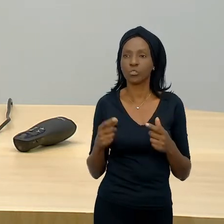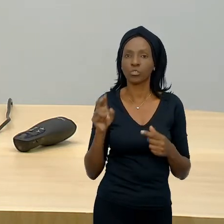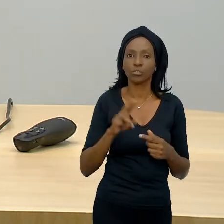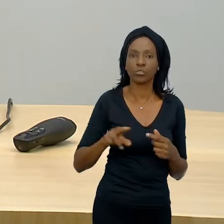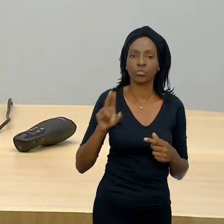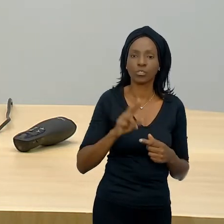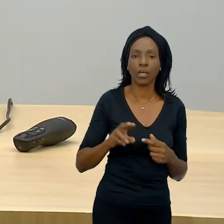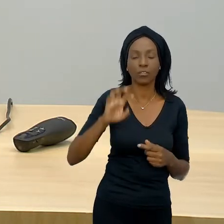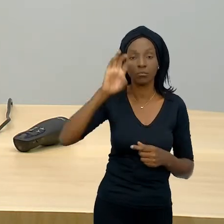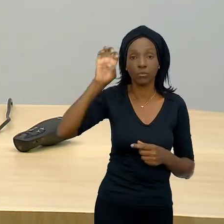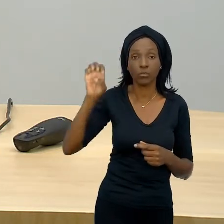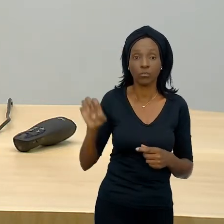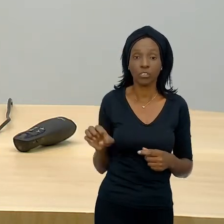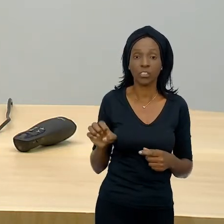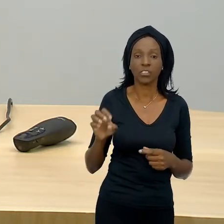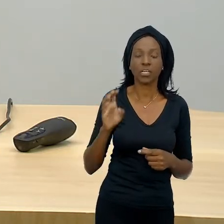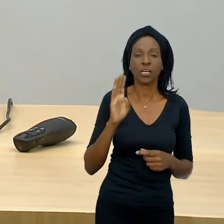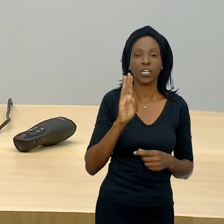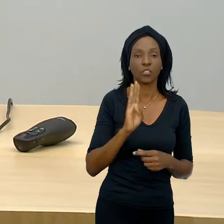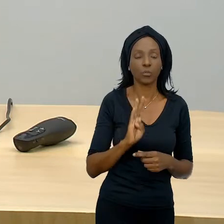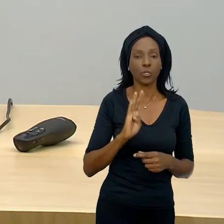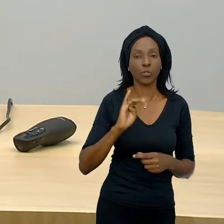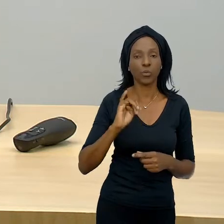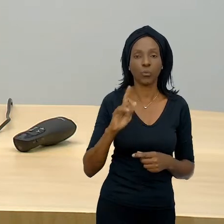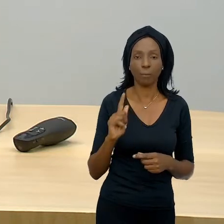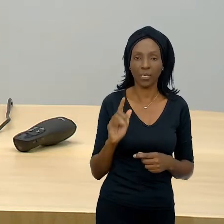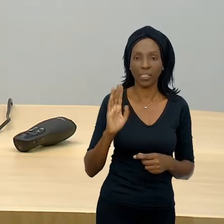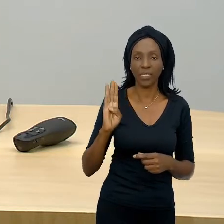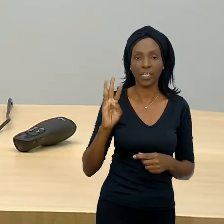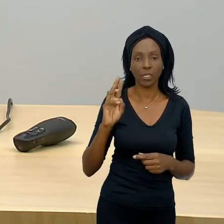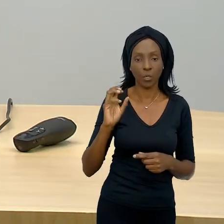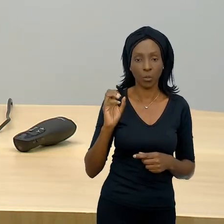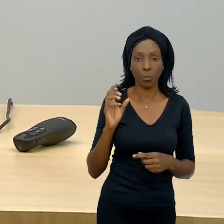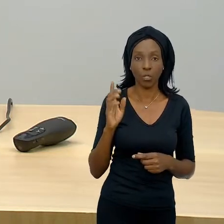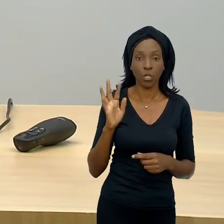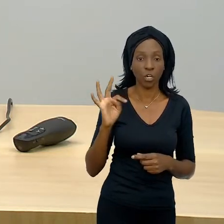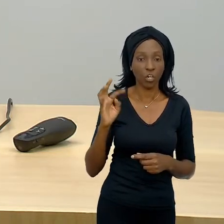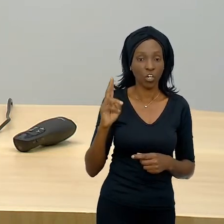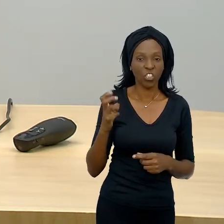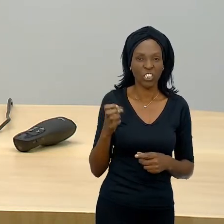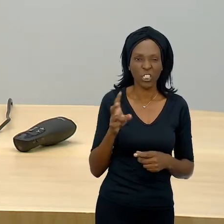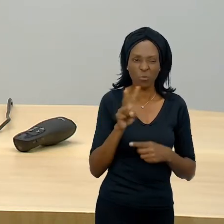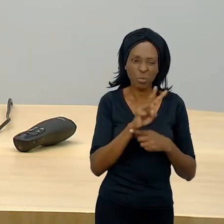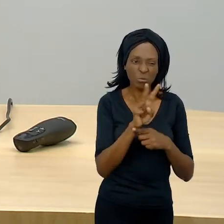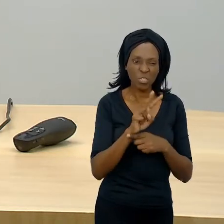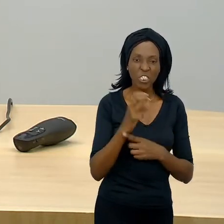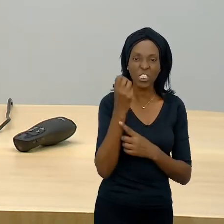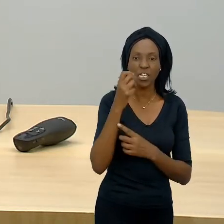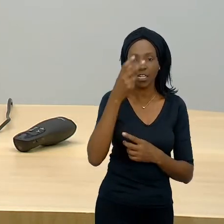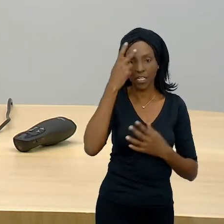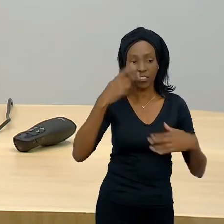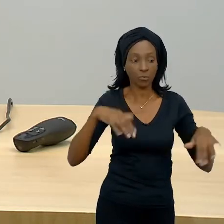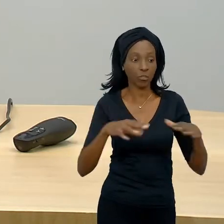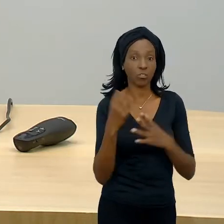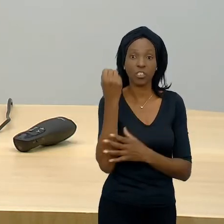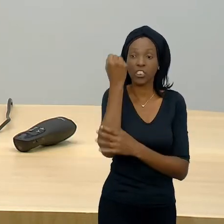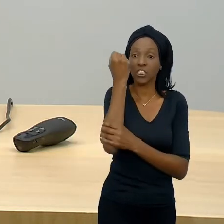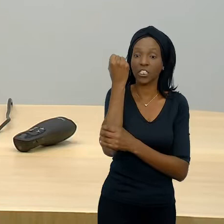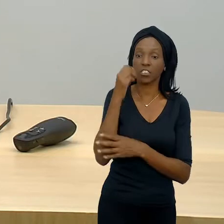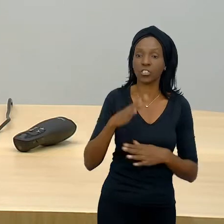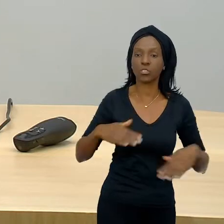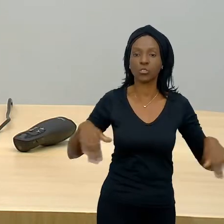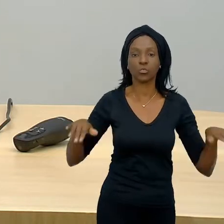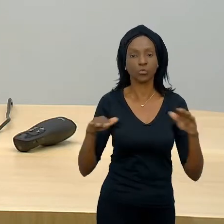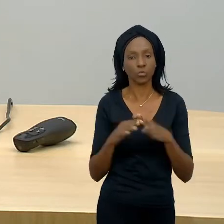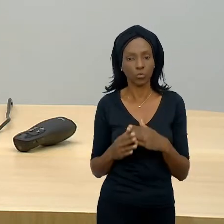utilizados pelo Estado, pelo Big Brother, para monitorar e vigiar a população e garantir que tudo ande nos conformes, dentro